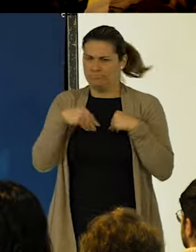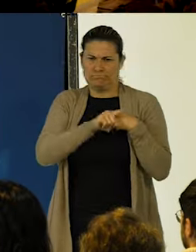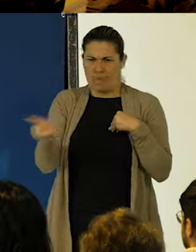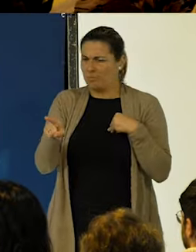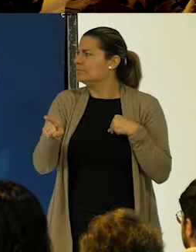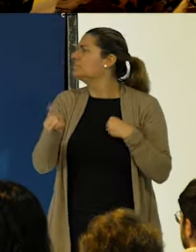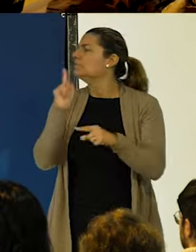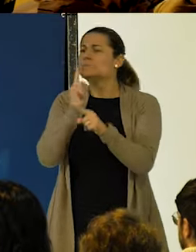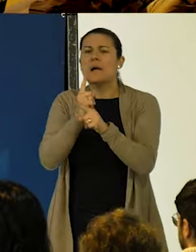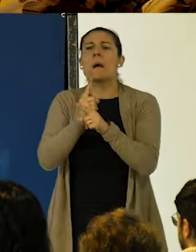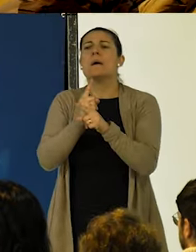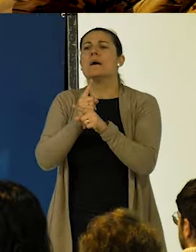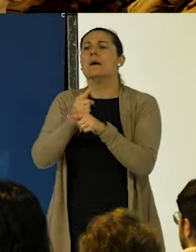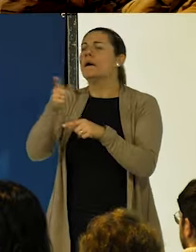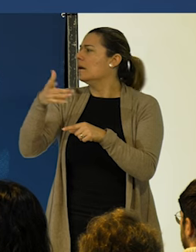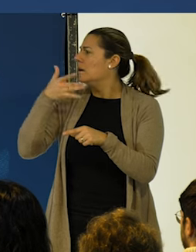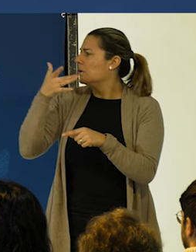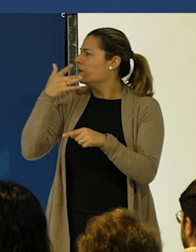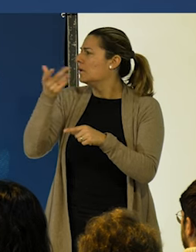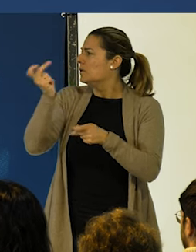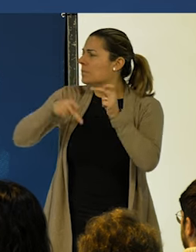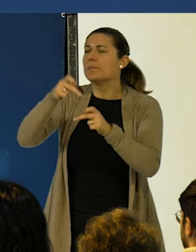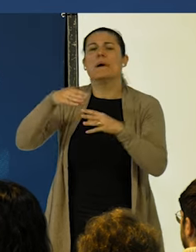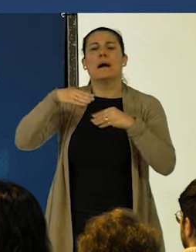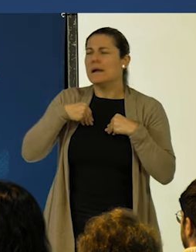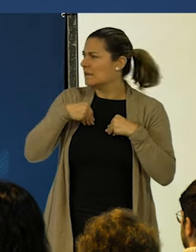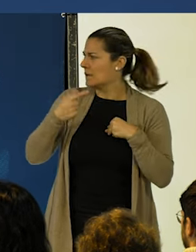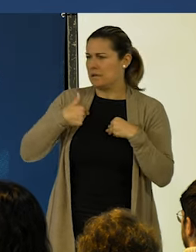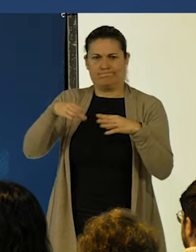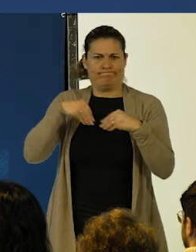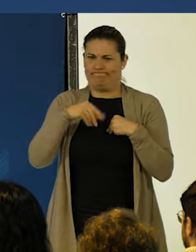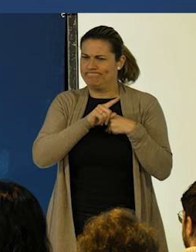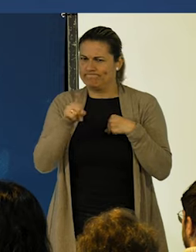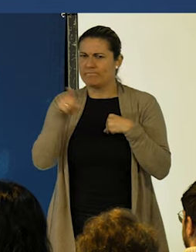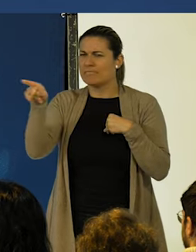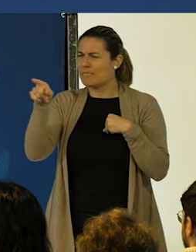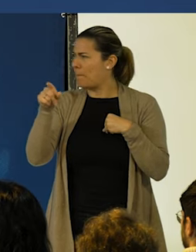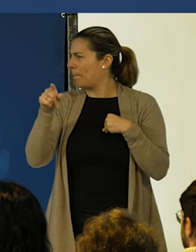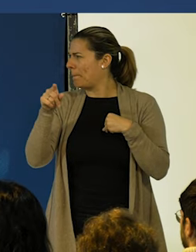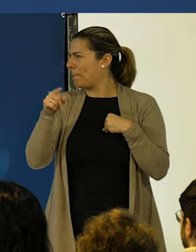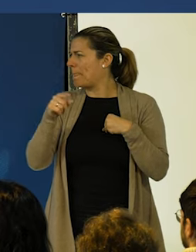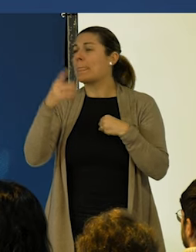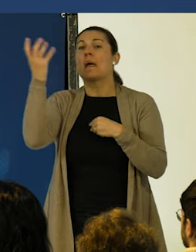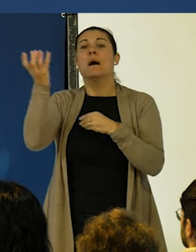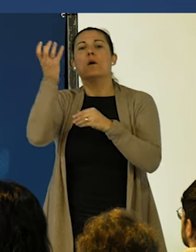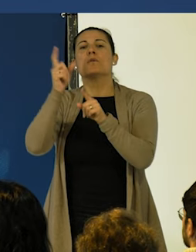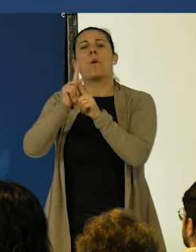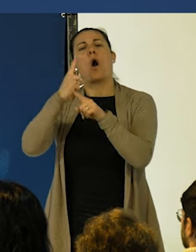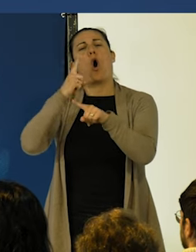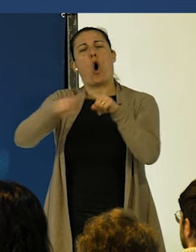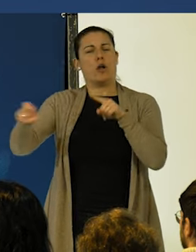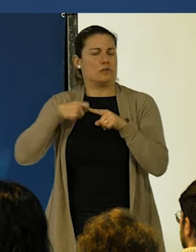não permitimos que se imponha nenhuma buçalidade neste país. Não permitimos que se instale uma cultura do